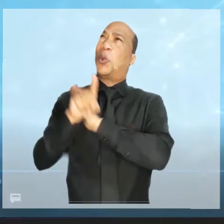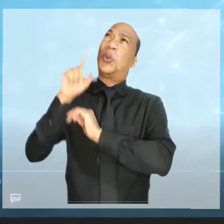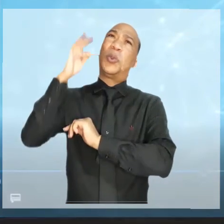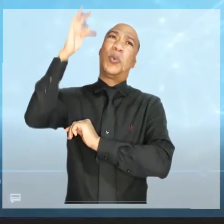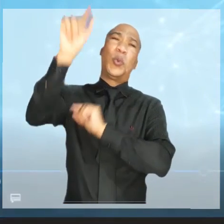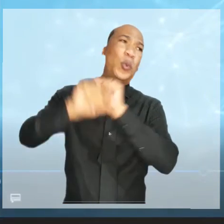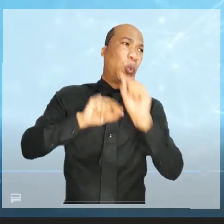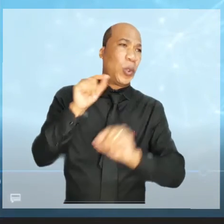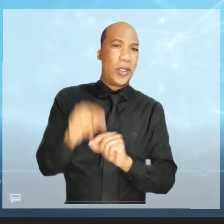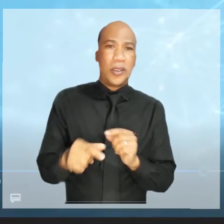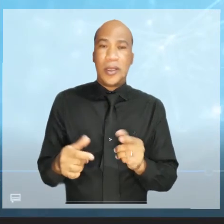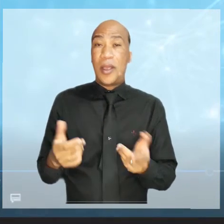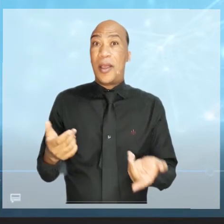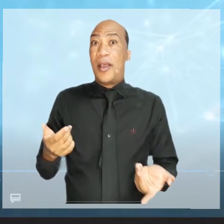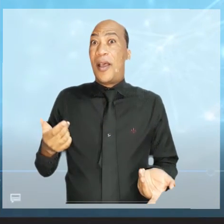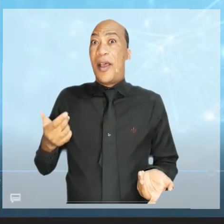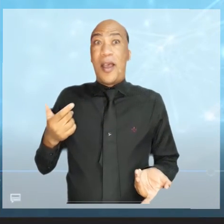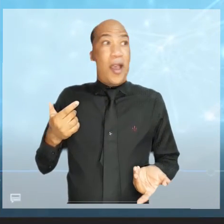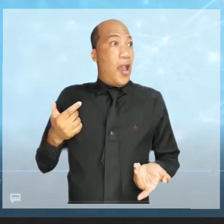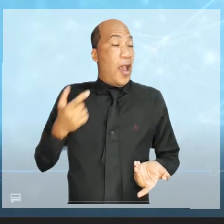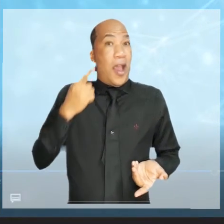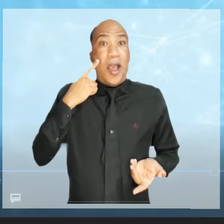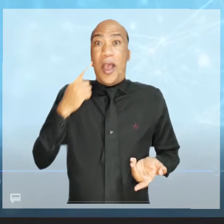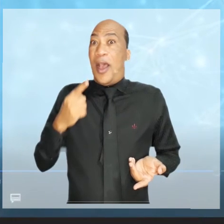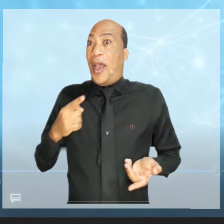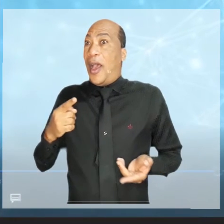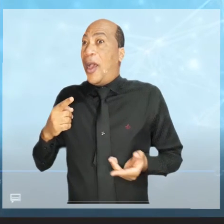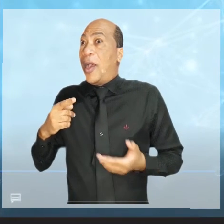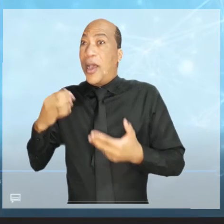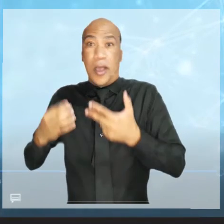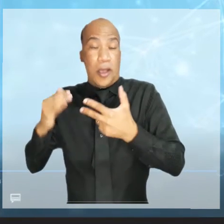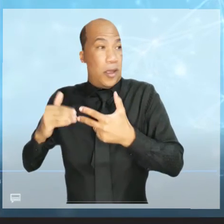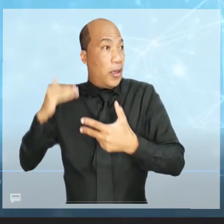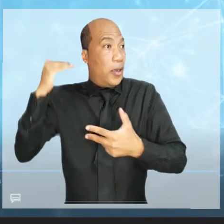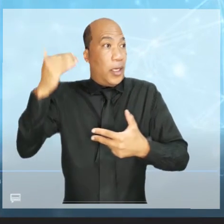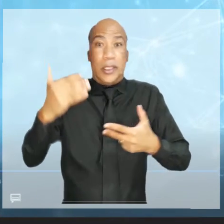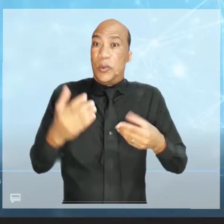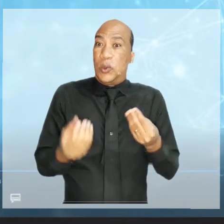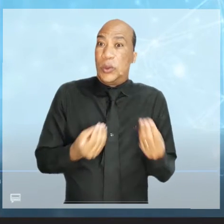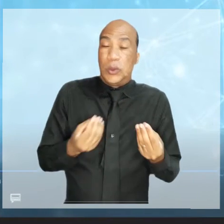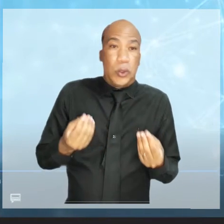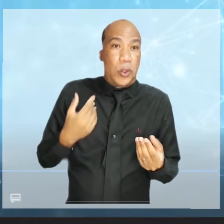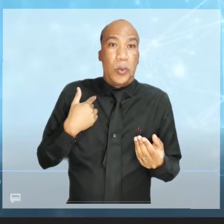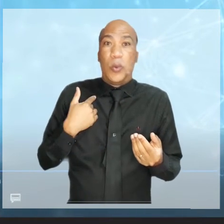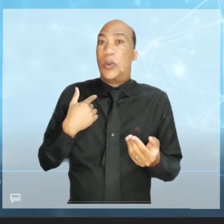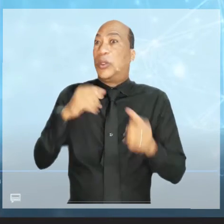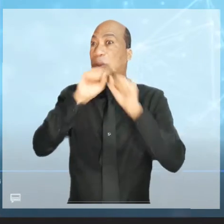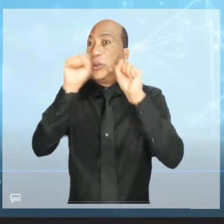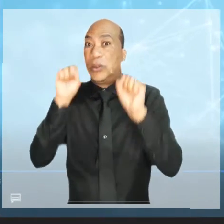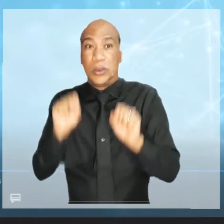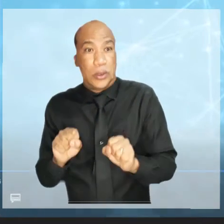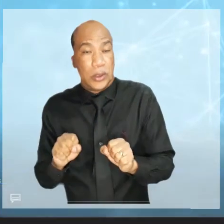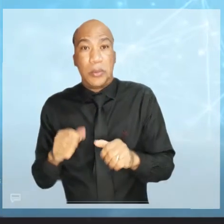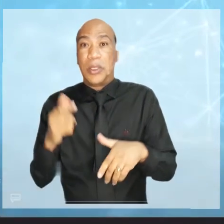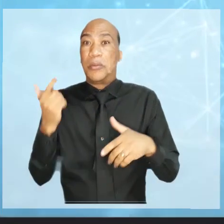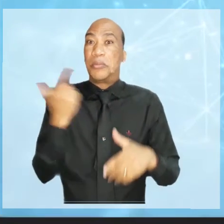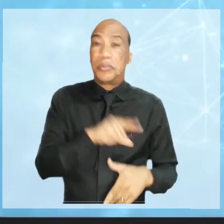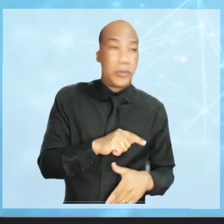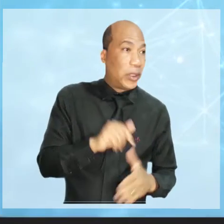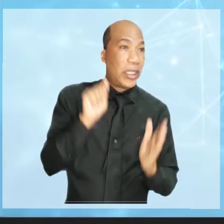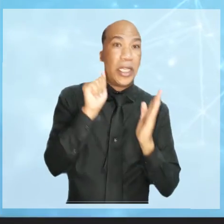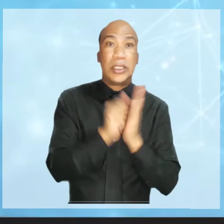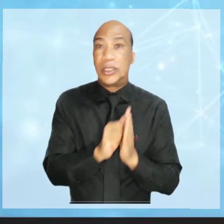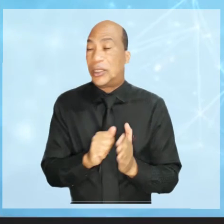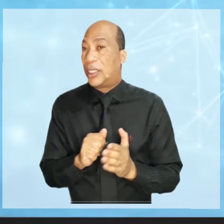sistêmica. A Agenda 2030 como um plano de ação para as pessoas, o planeta e a prosperidade